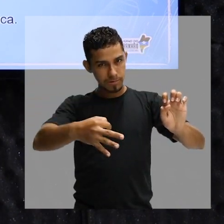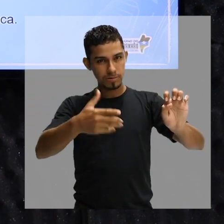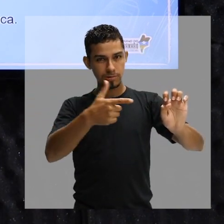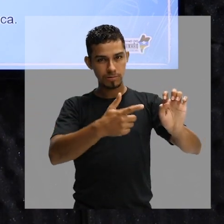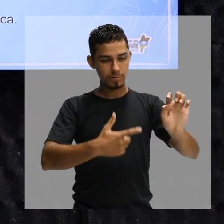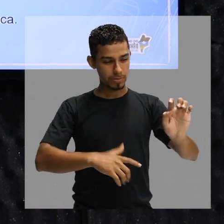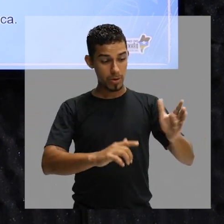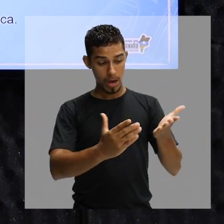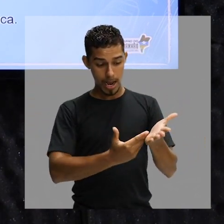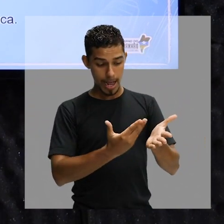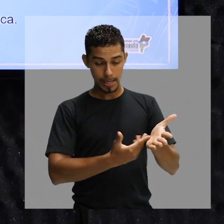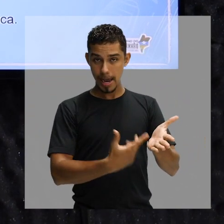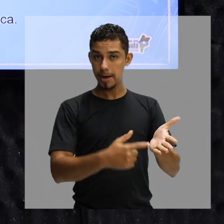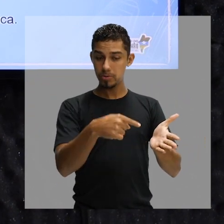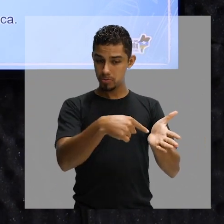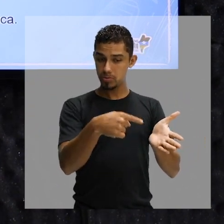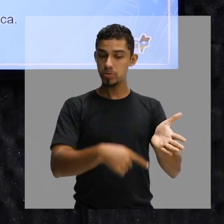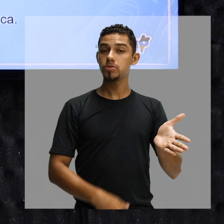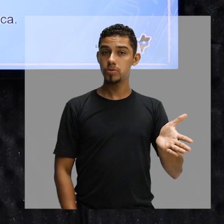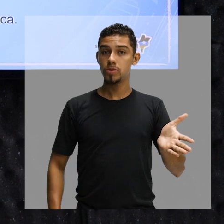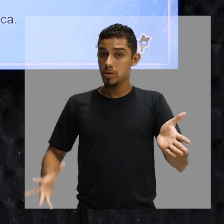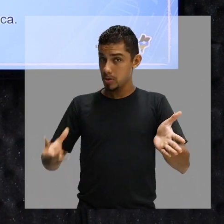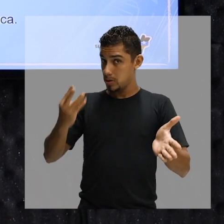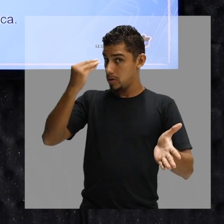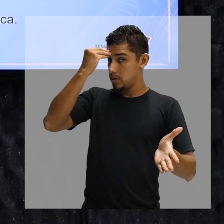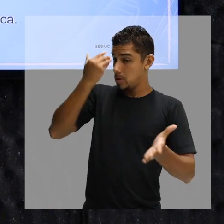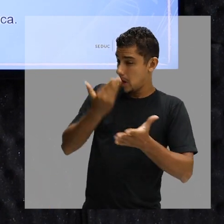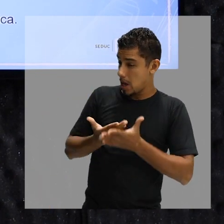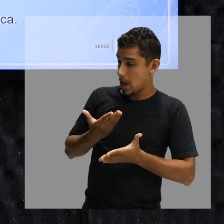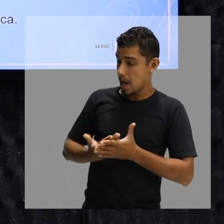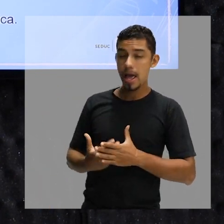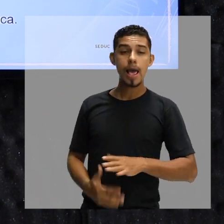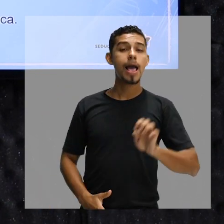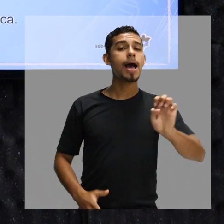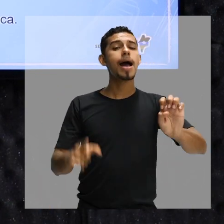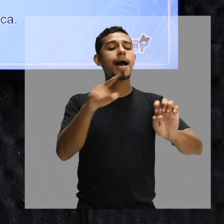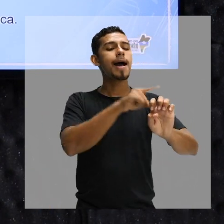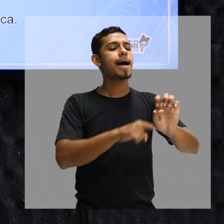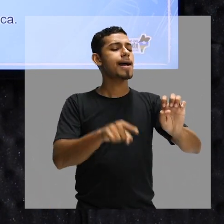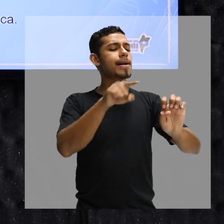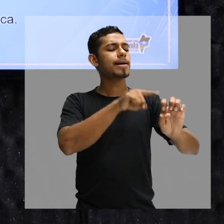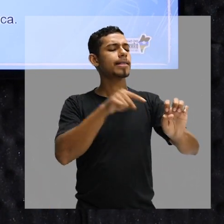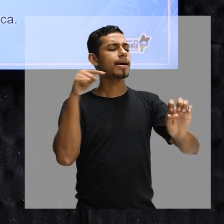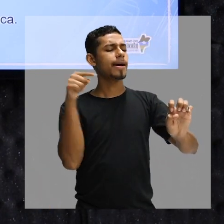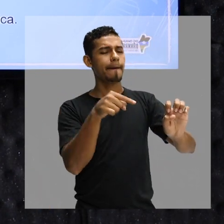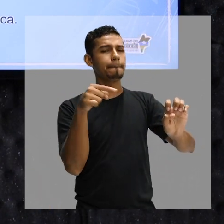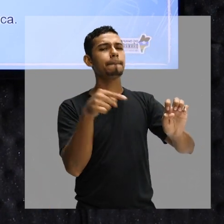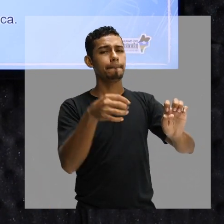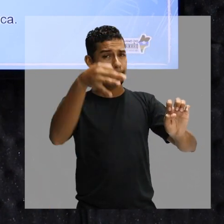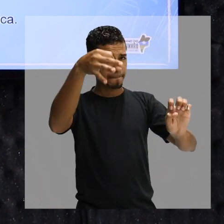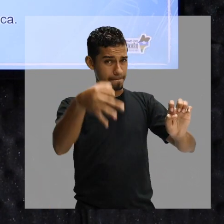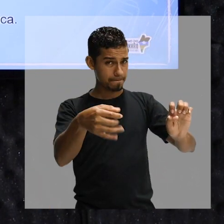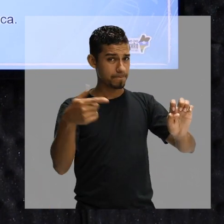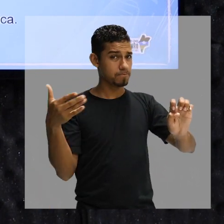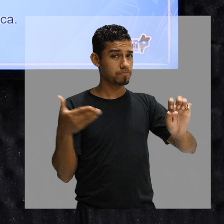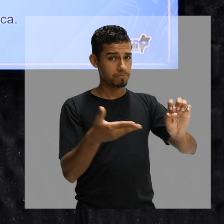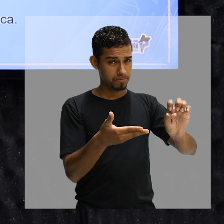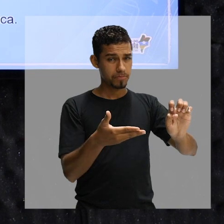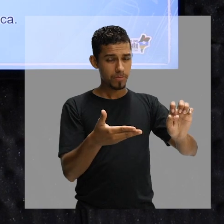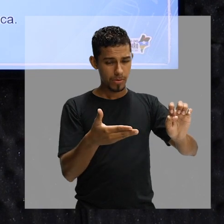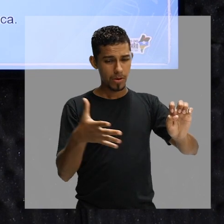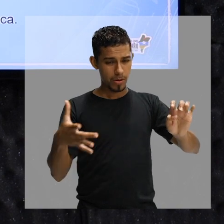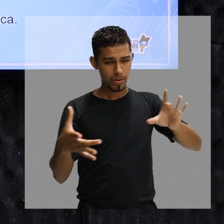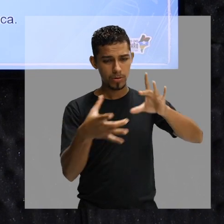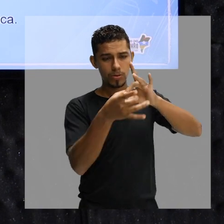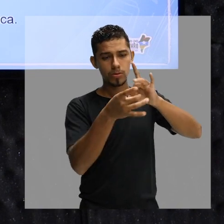claro, na sua resposta, no seu caderno, com a sua caneta, a letra E é a nossa proposição que melhor se encaixa